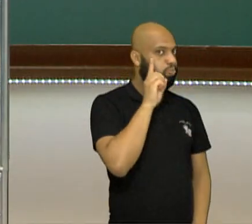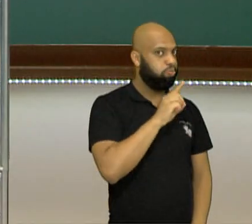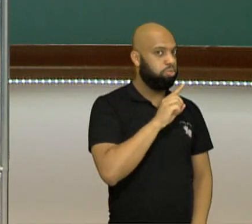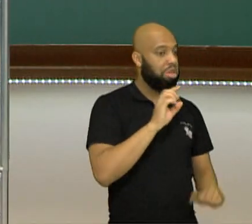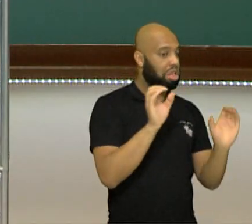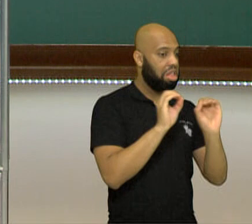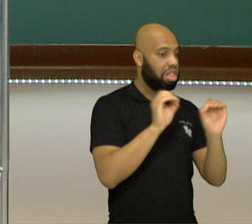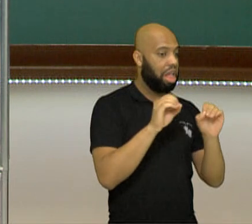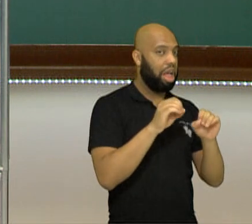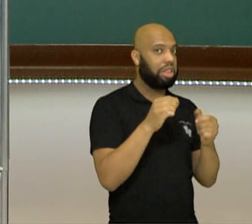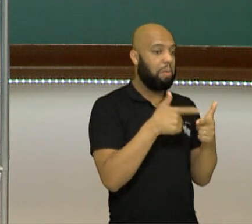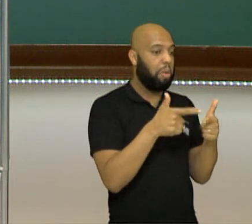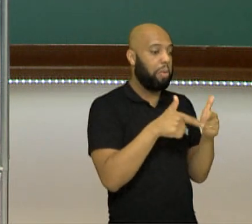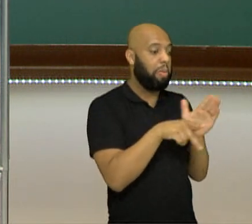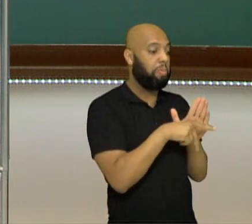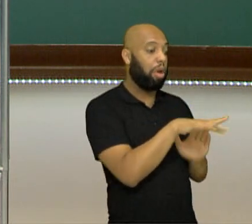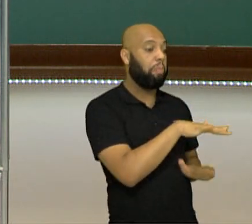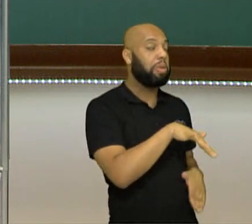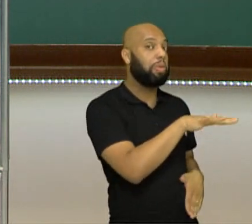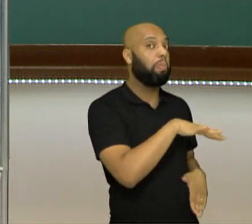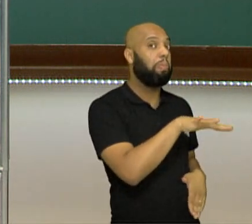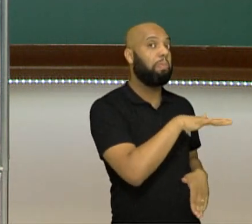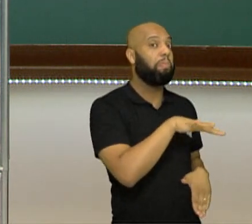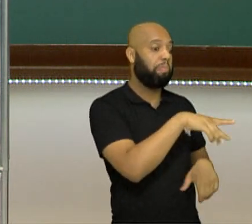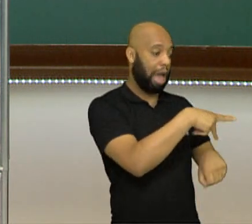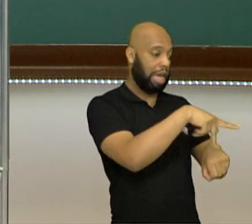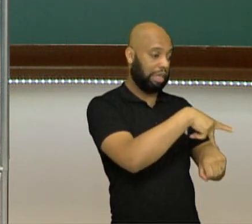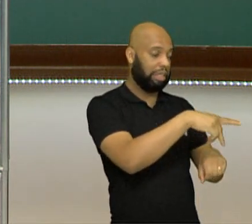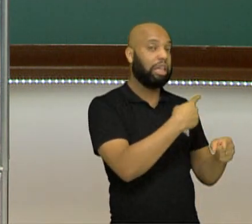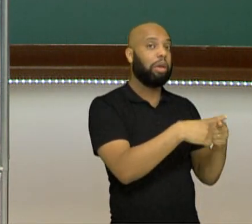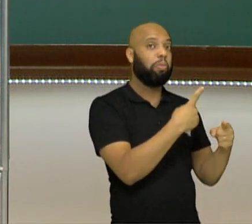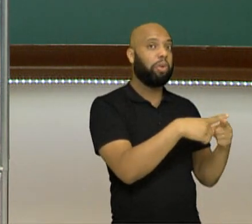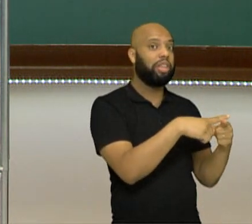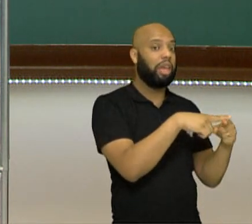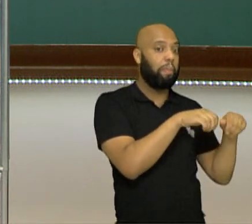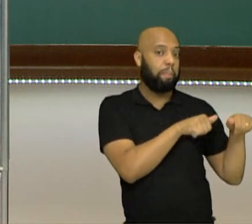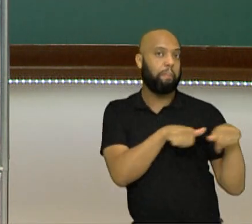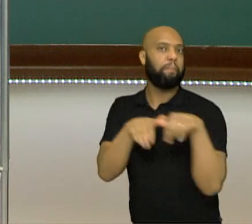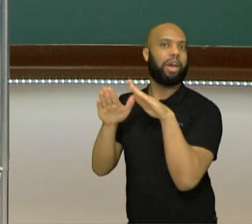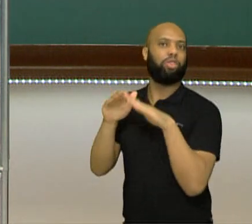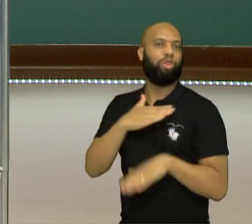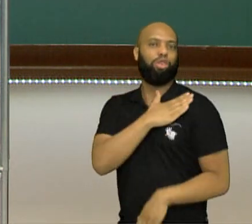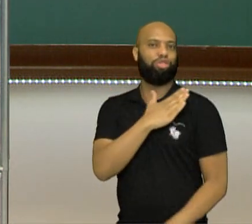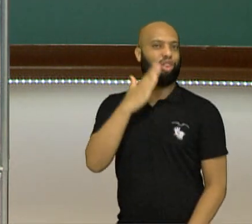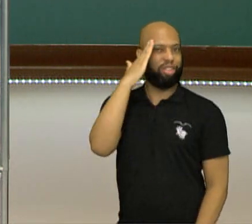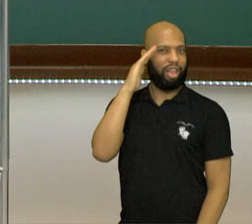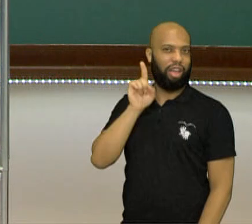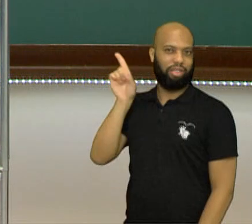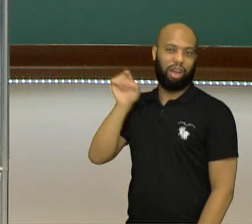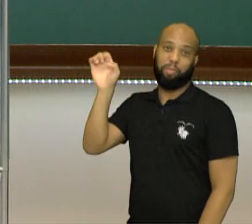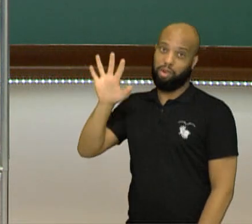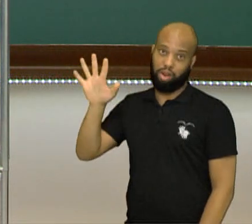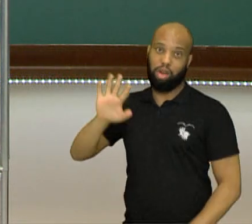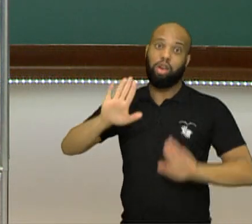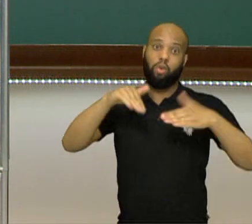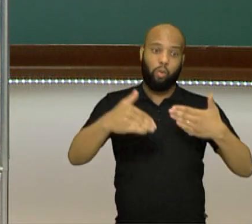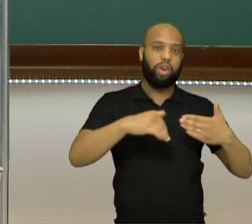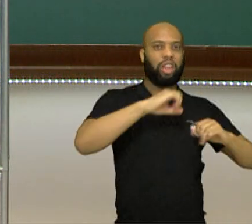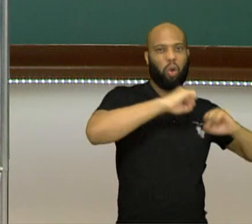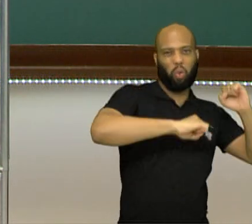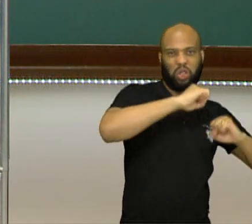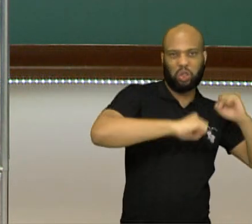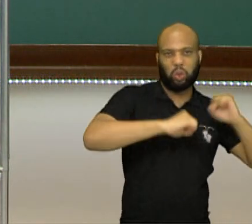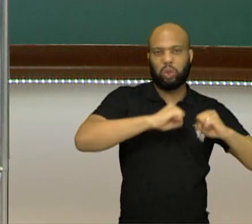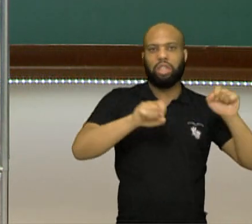seu território afetado pela guerra. Eles enviaram soldados até a Europa. Então, nem suas indústrias, nem seu campo,